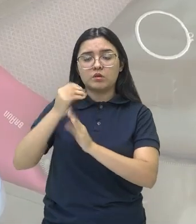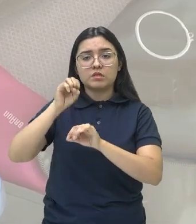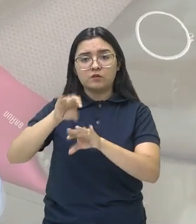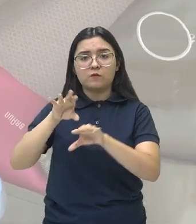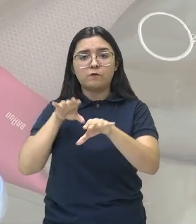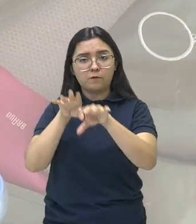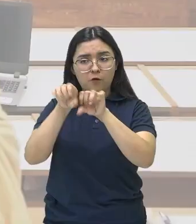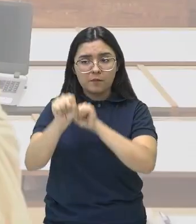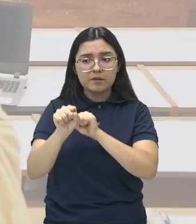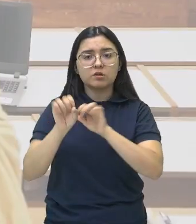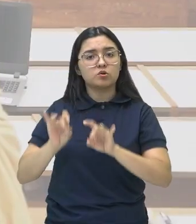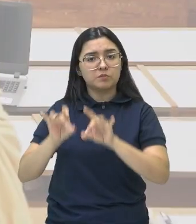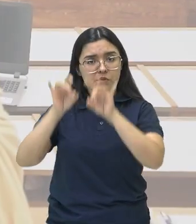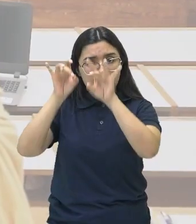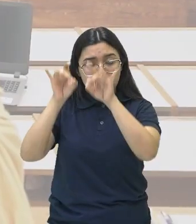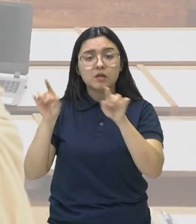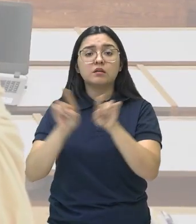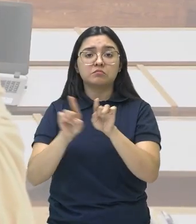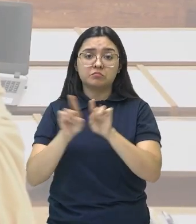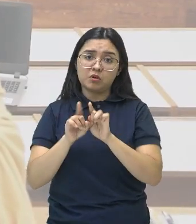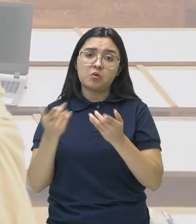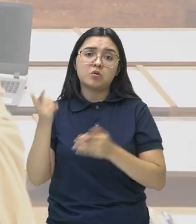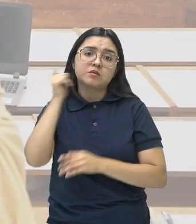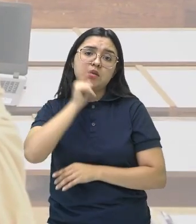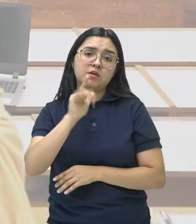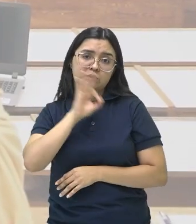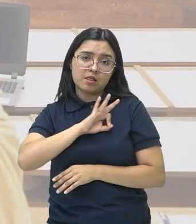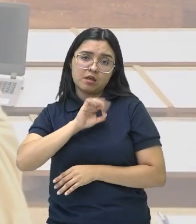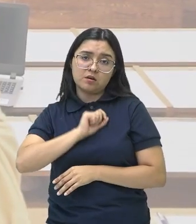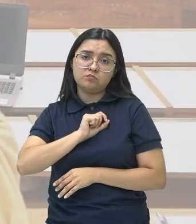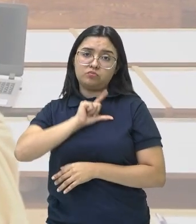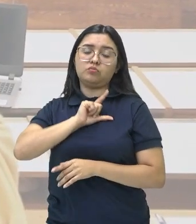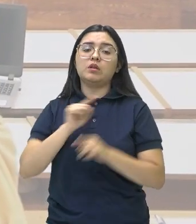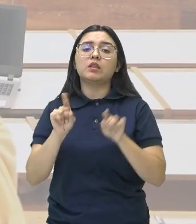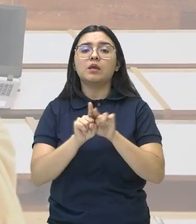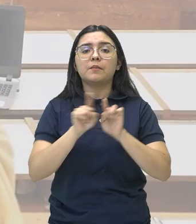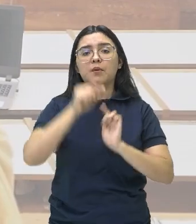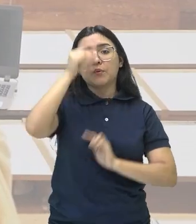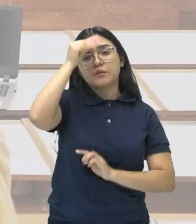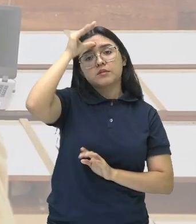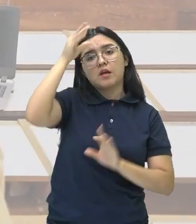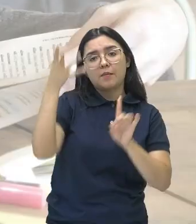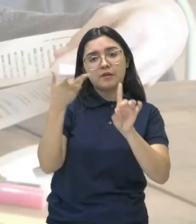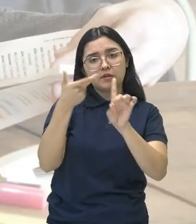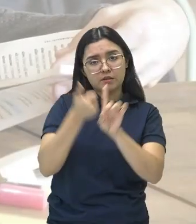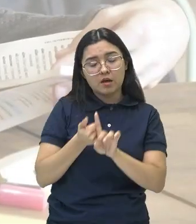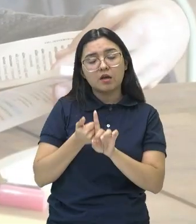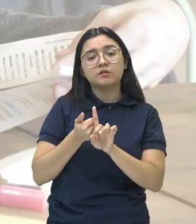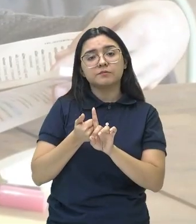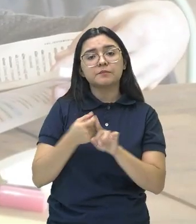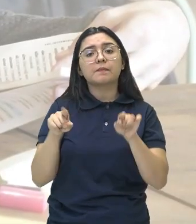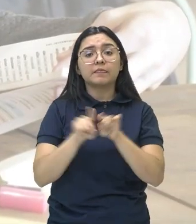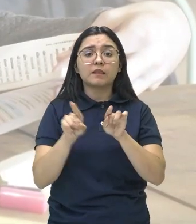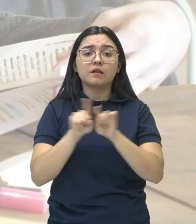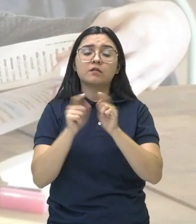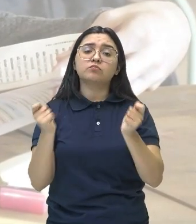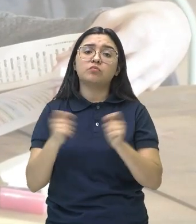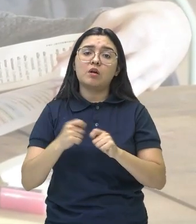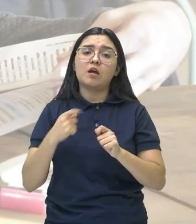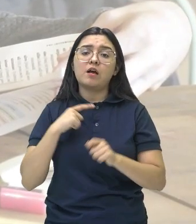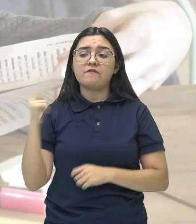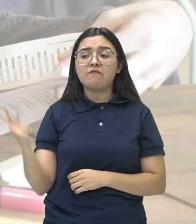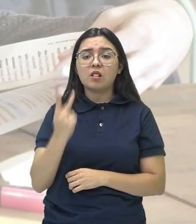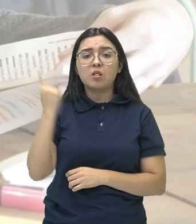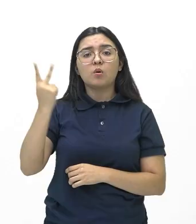formação especializada tendem a ganhar mais. O conhecimento e as habilidades adquiridas aumentam seu valor no mercado